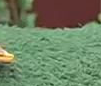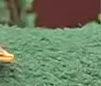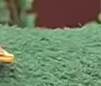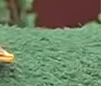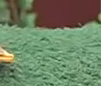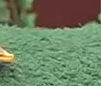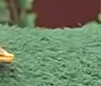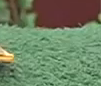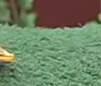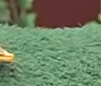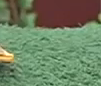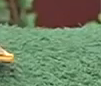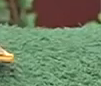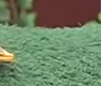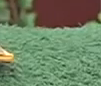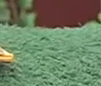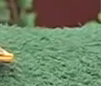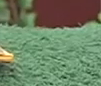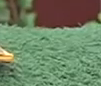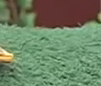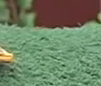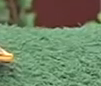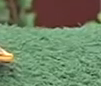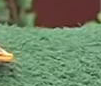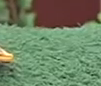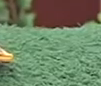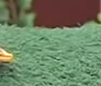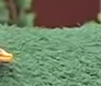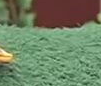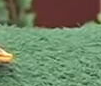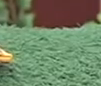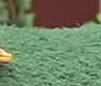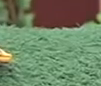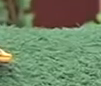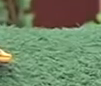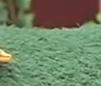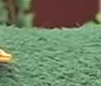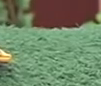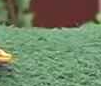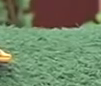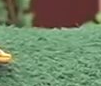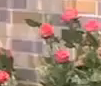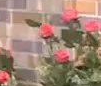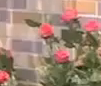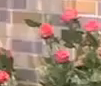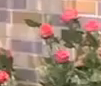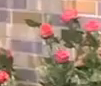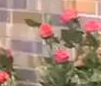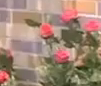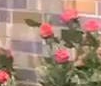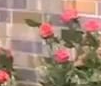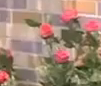O chamado trovador ou poeta popular